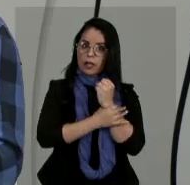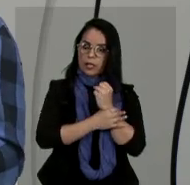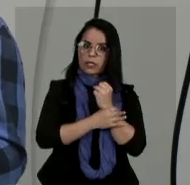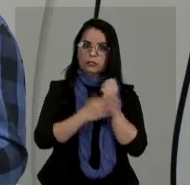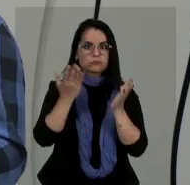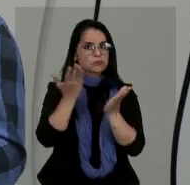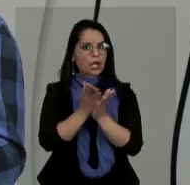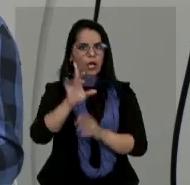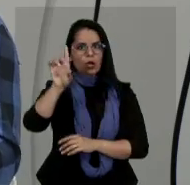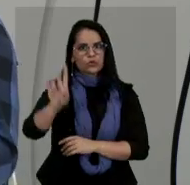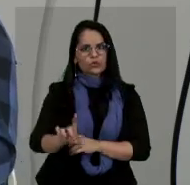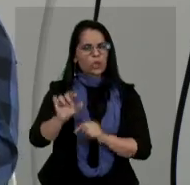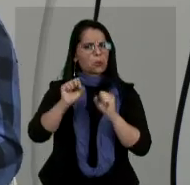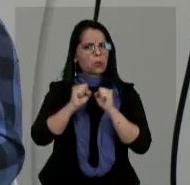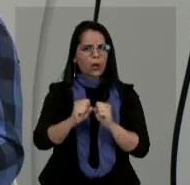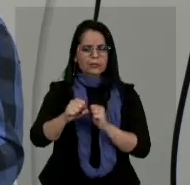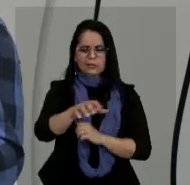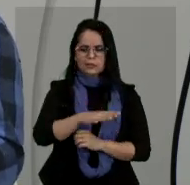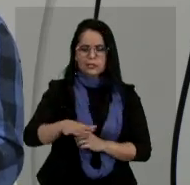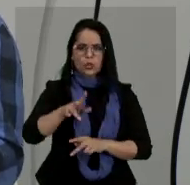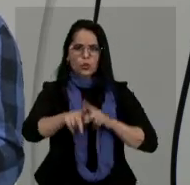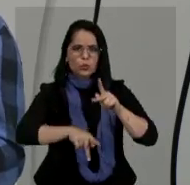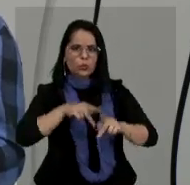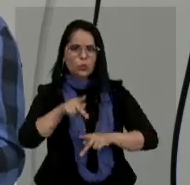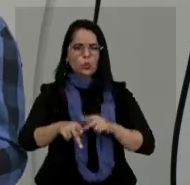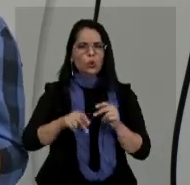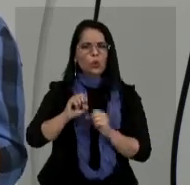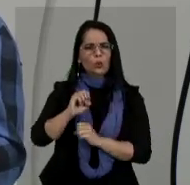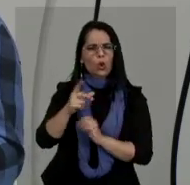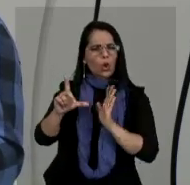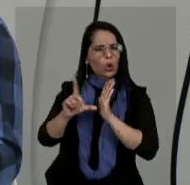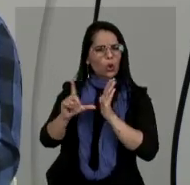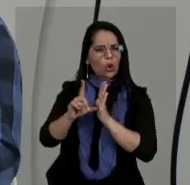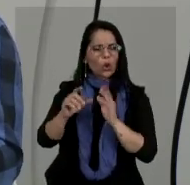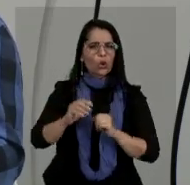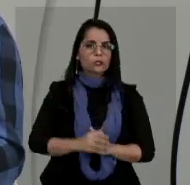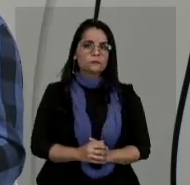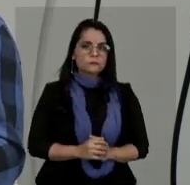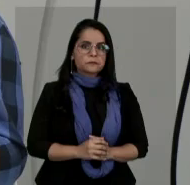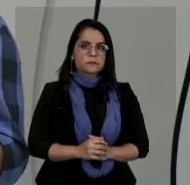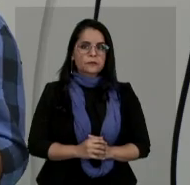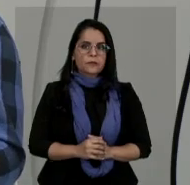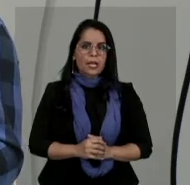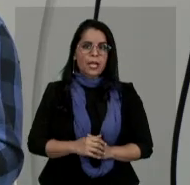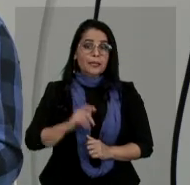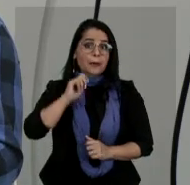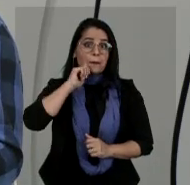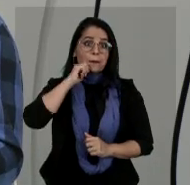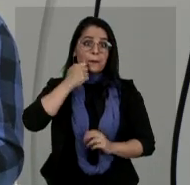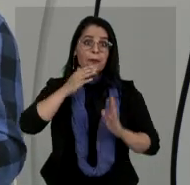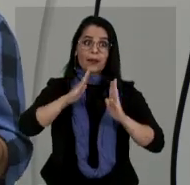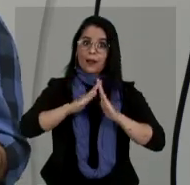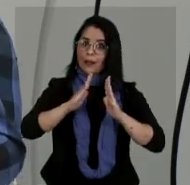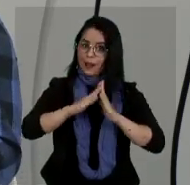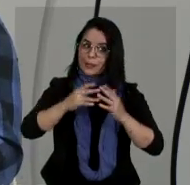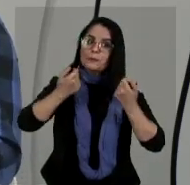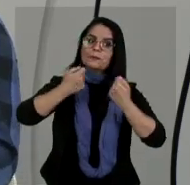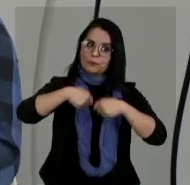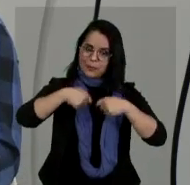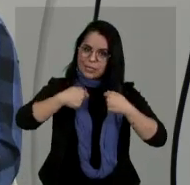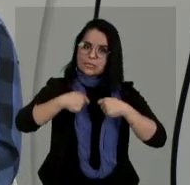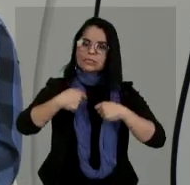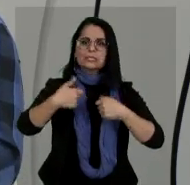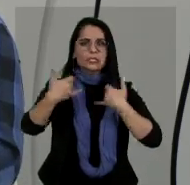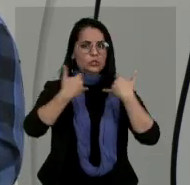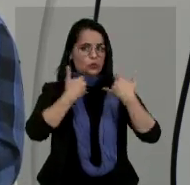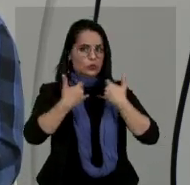direitos, seja num setor público, seja numa loja, seja na padaria da esquina, ele vai precisar de